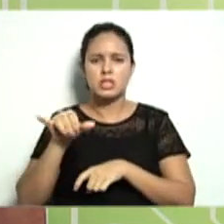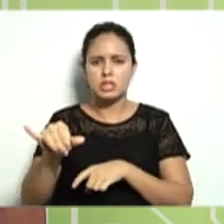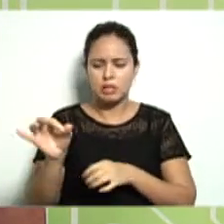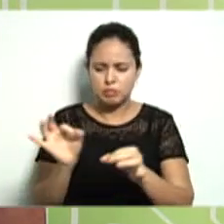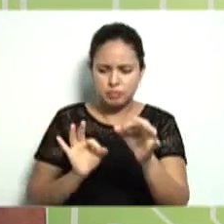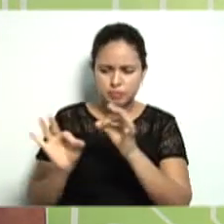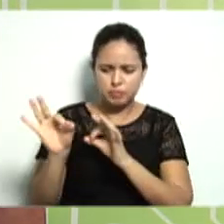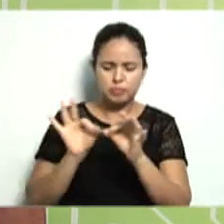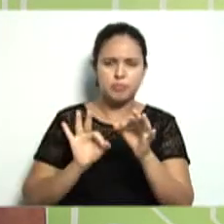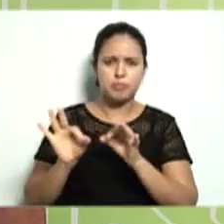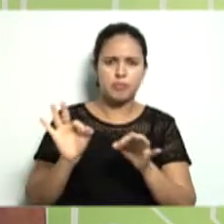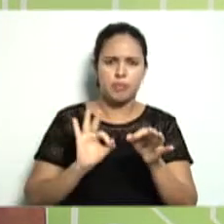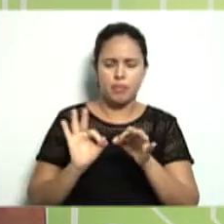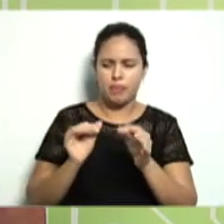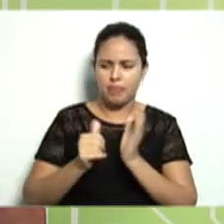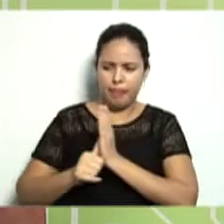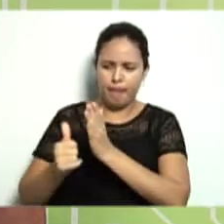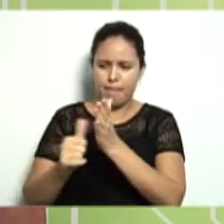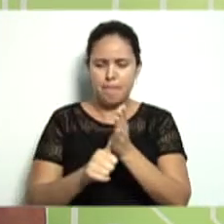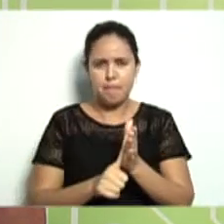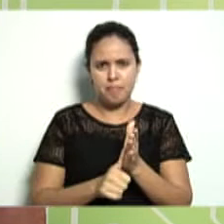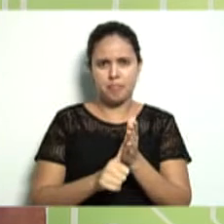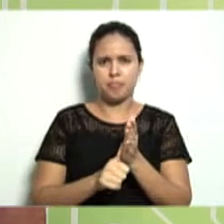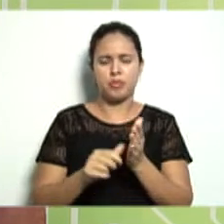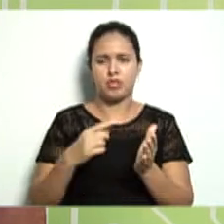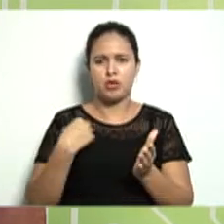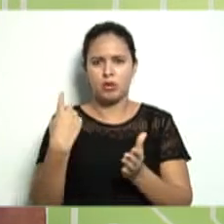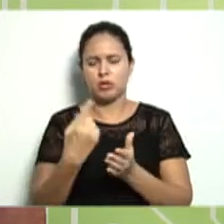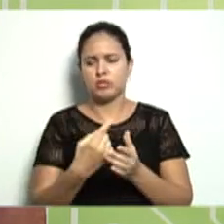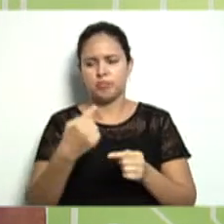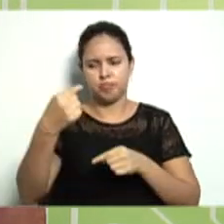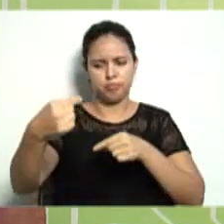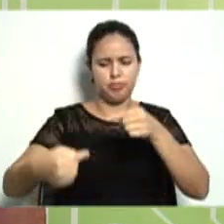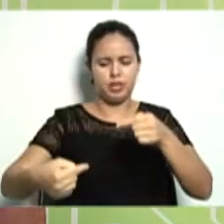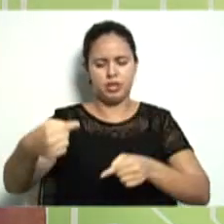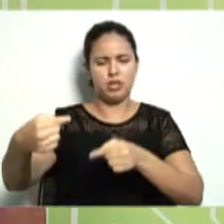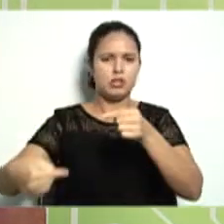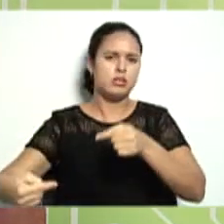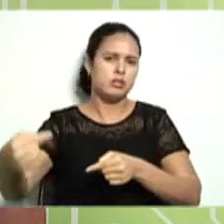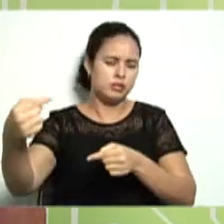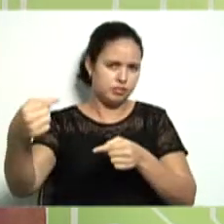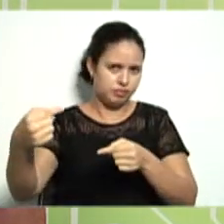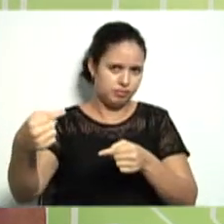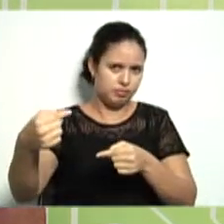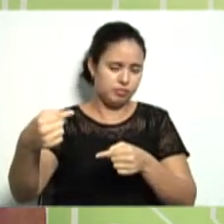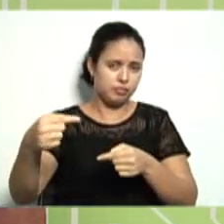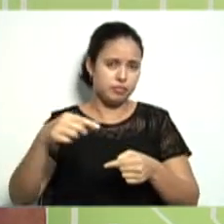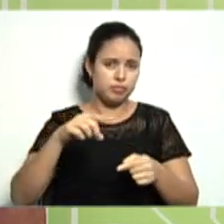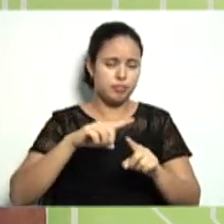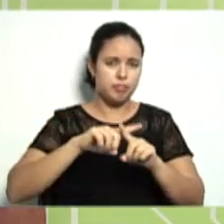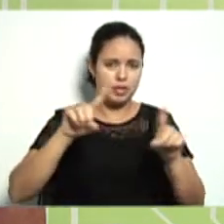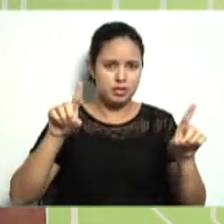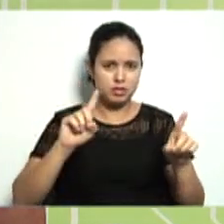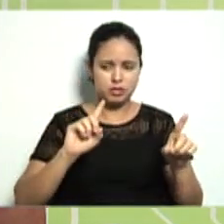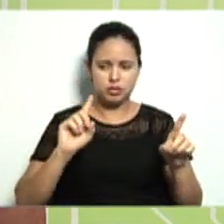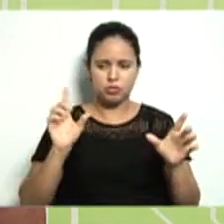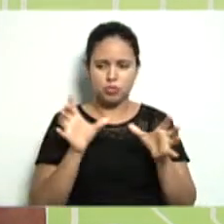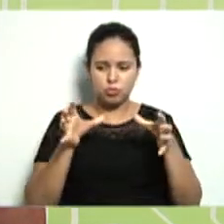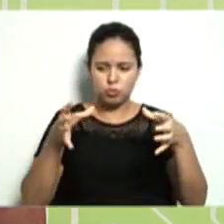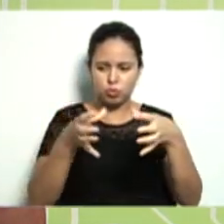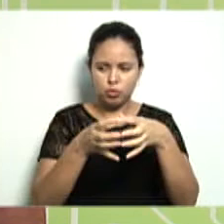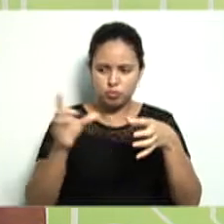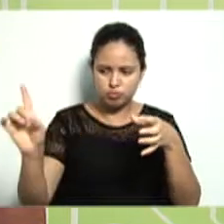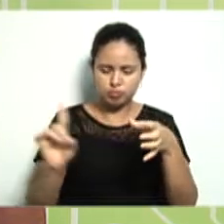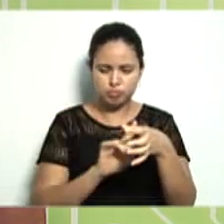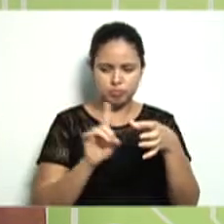organizado de forma cooperada, nós vamos ser concorrente um dos outros. Mas quando nós decidimos deixar